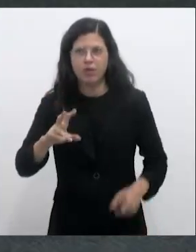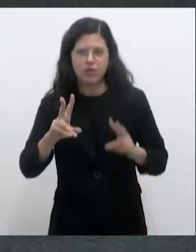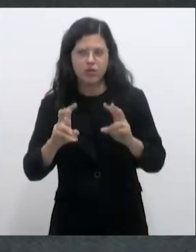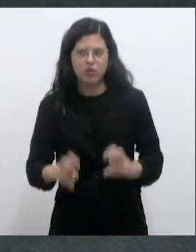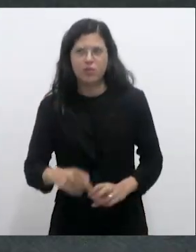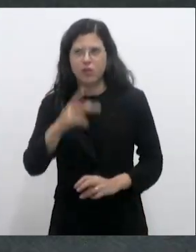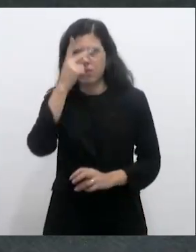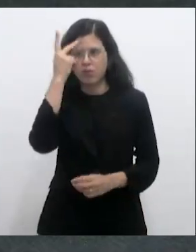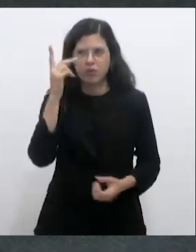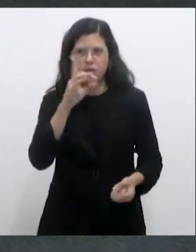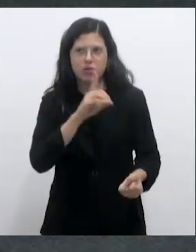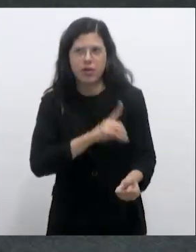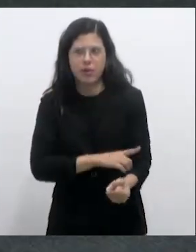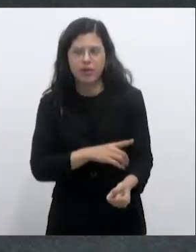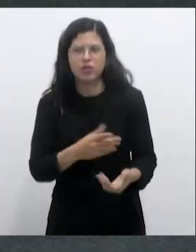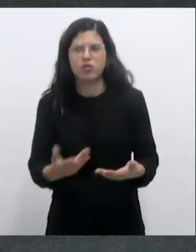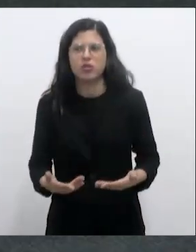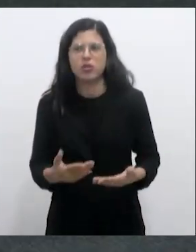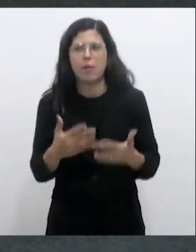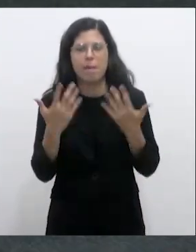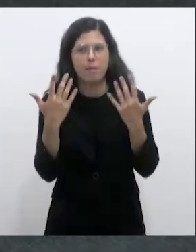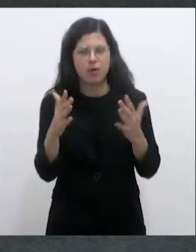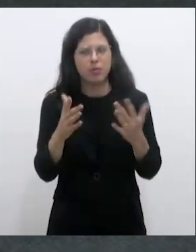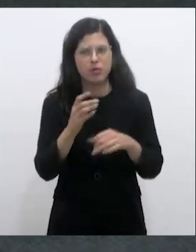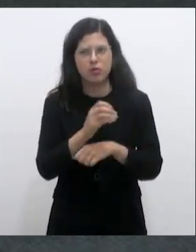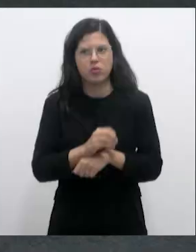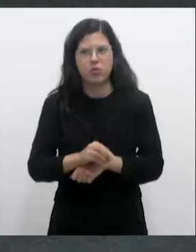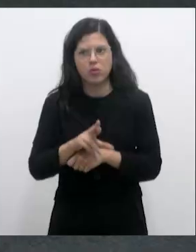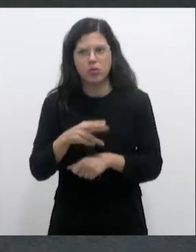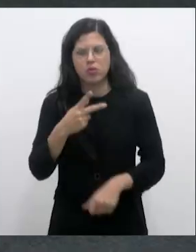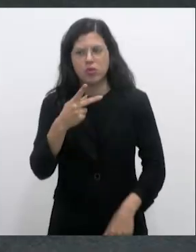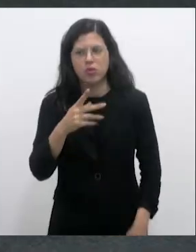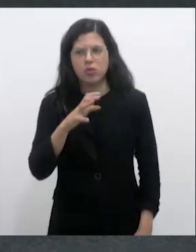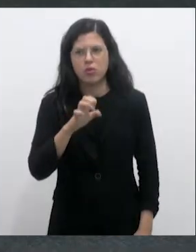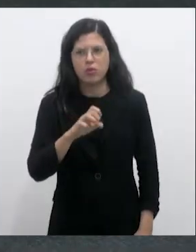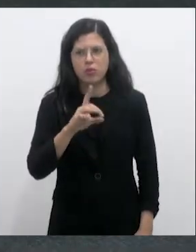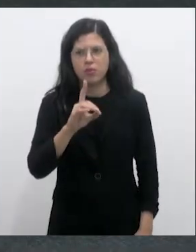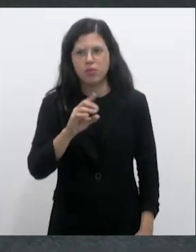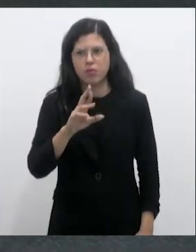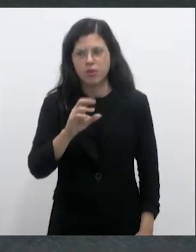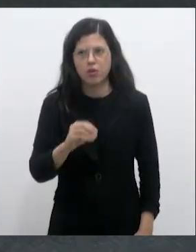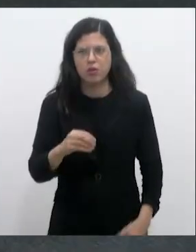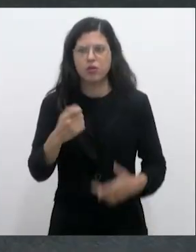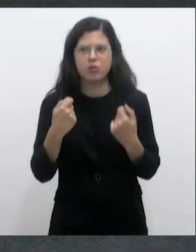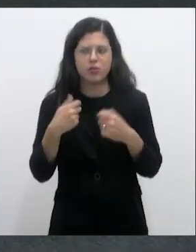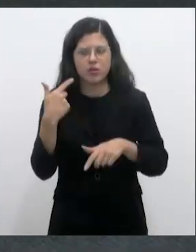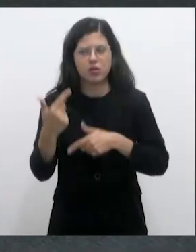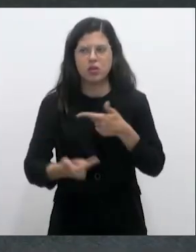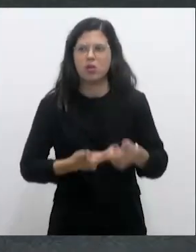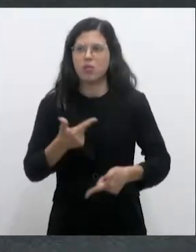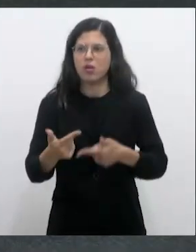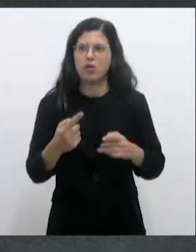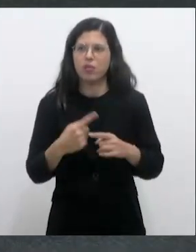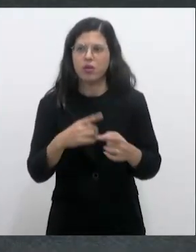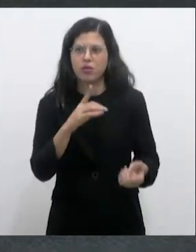pessoa diabética. Então, parabenizar o doutor Pedro Ricardo, e a gente precisa trabalhar, porque o diabetes é uma doença